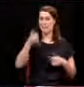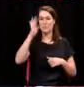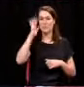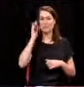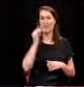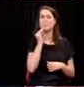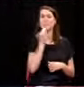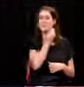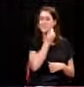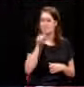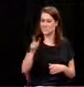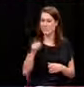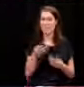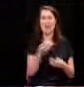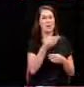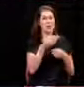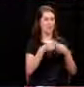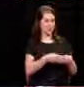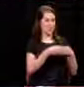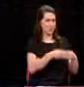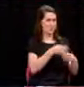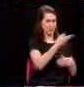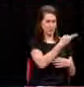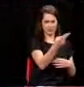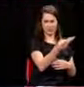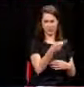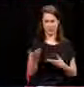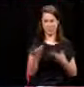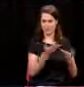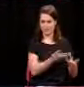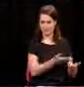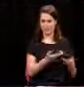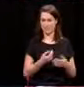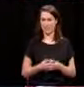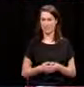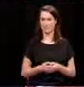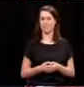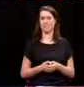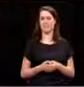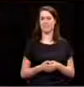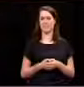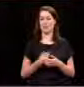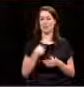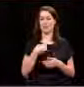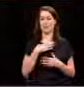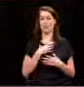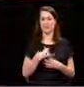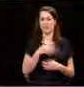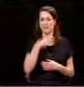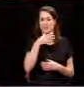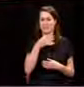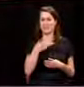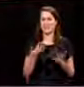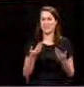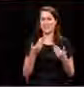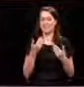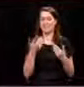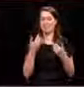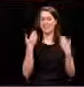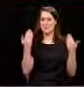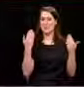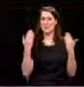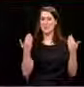convidados. Eu entrei de manhã e só me forcei a entrar para me congratular realmente com a nova iniciativa do Benfica, que eu